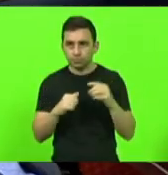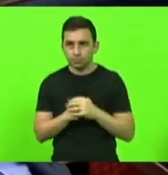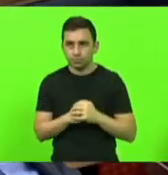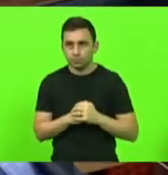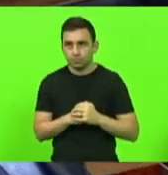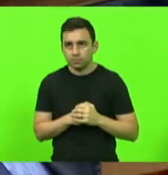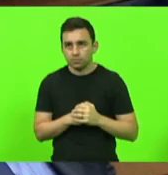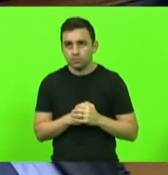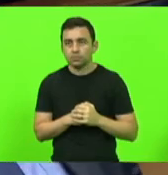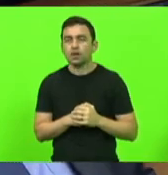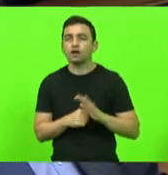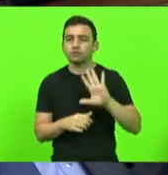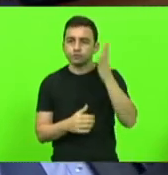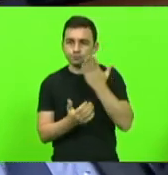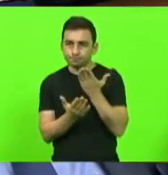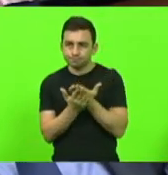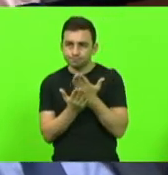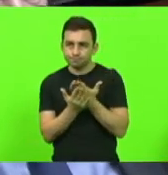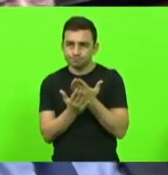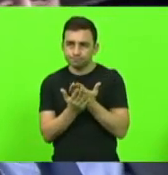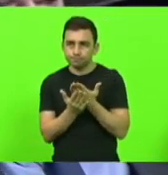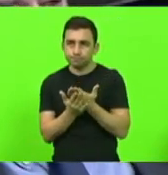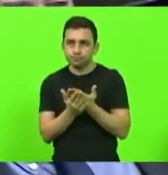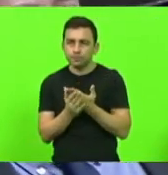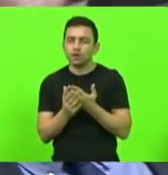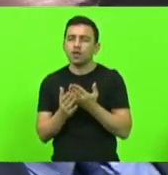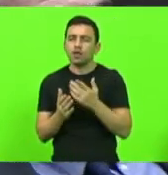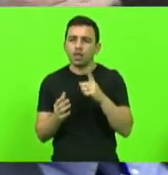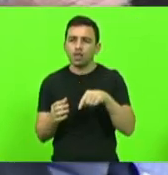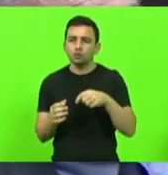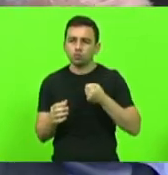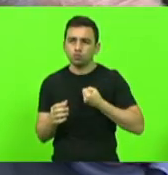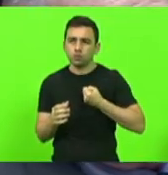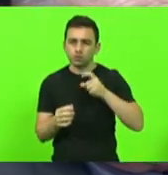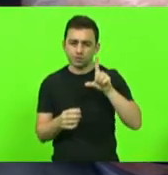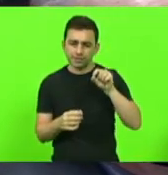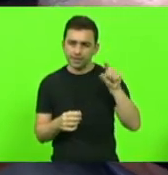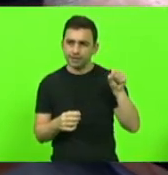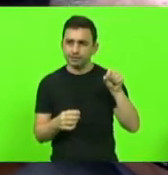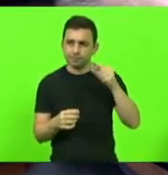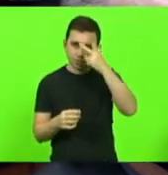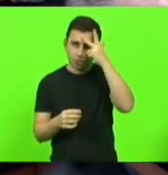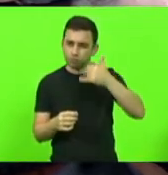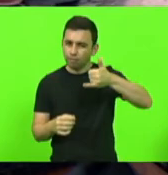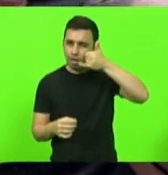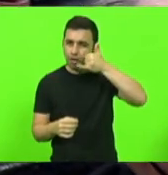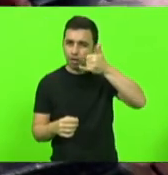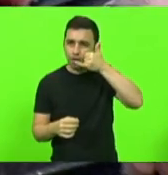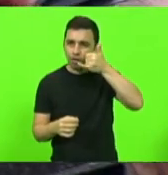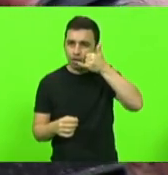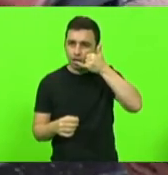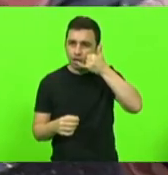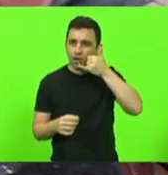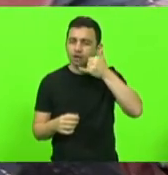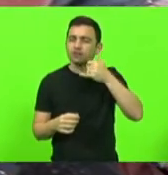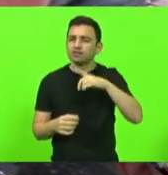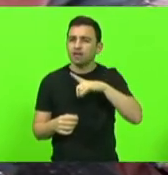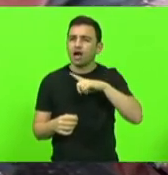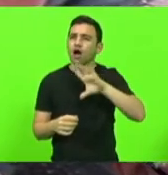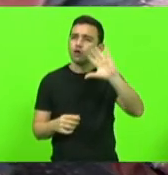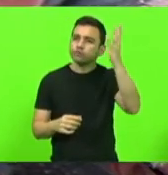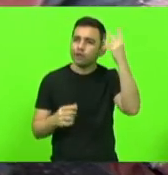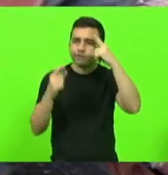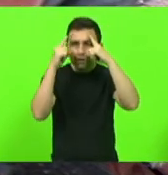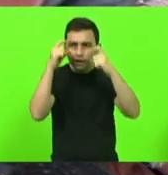Foi realizado um estudo no Disque Direitos Humanos, que é o Disque 100, onde as pessoas telefonam para notificar qualquer tipo de violência